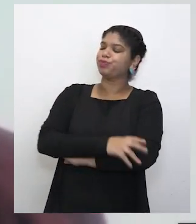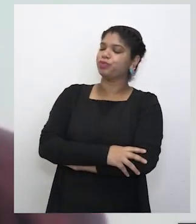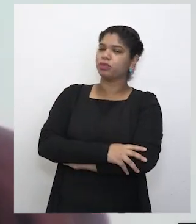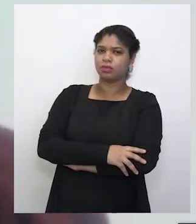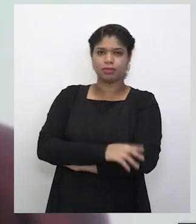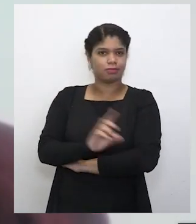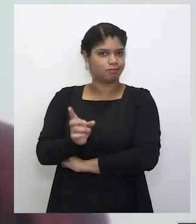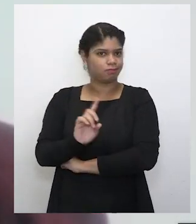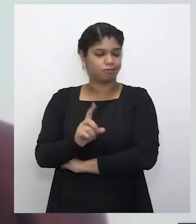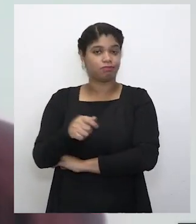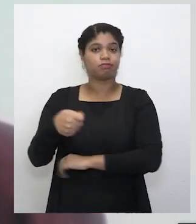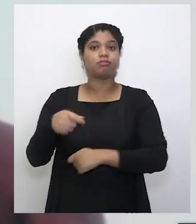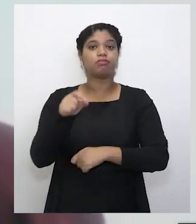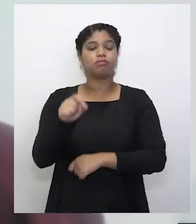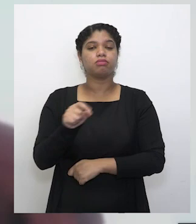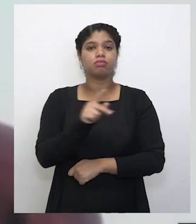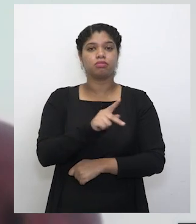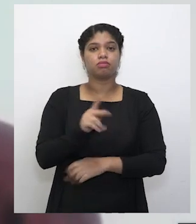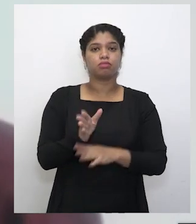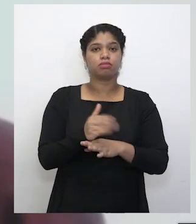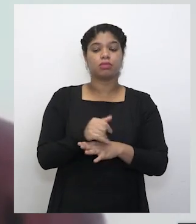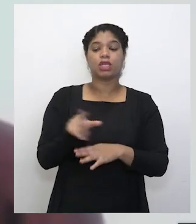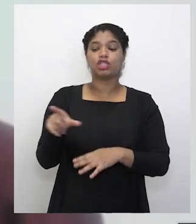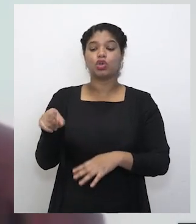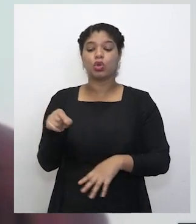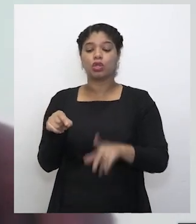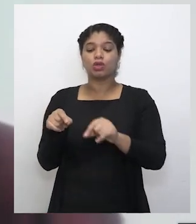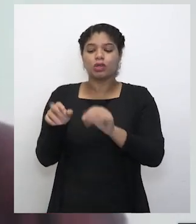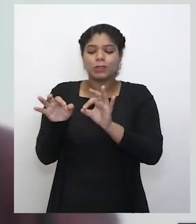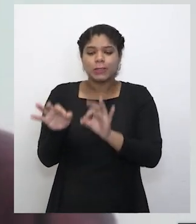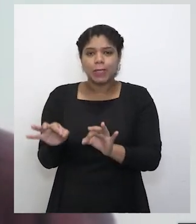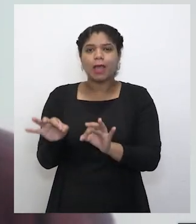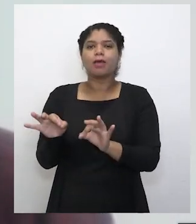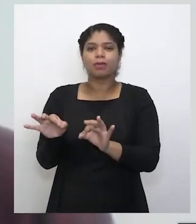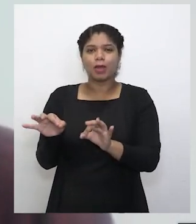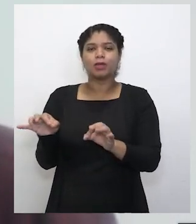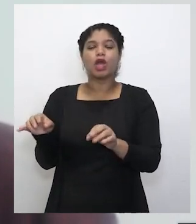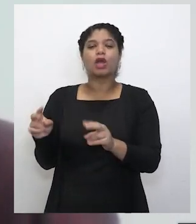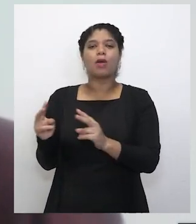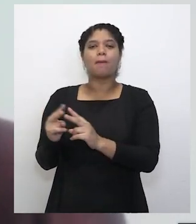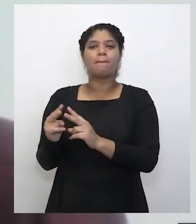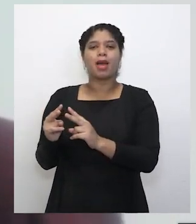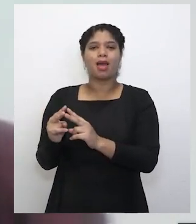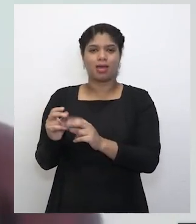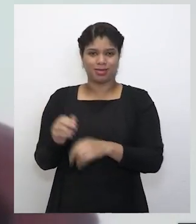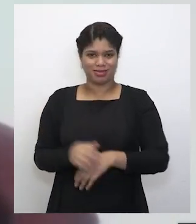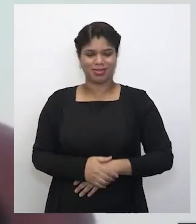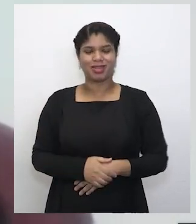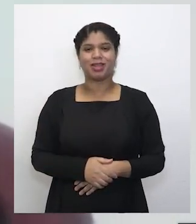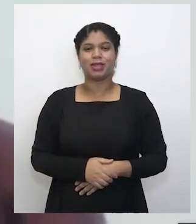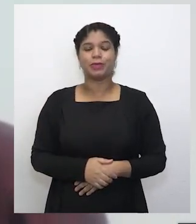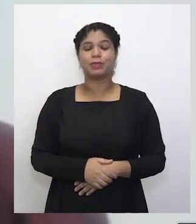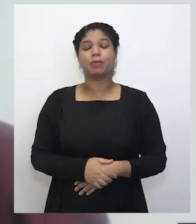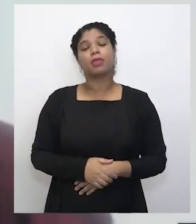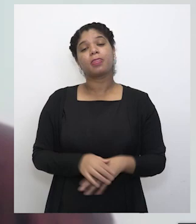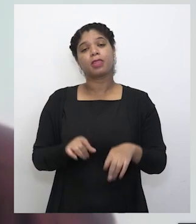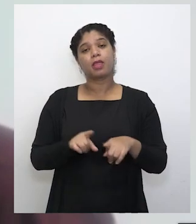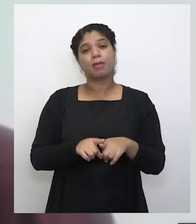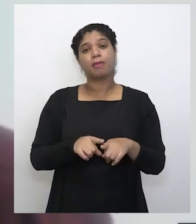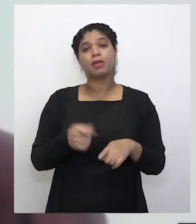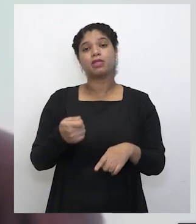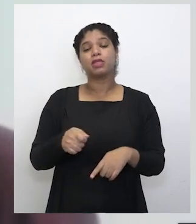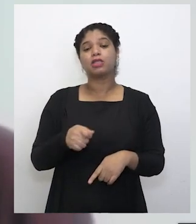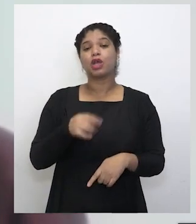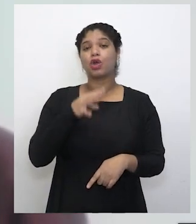ter critérios para tomar essas decisões. O professor, ao propor essas duplas, ele precisa conhecer muito bem